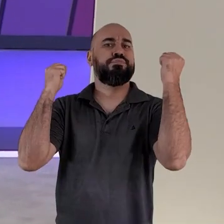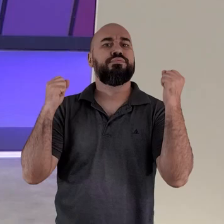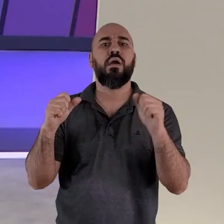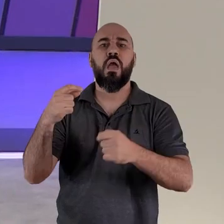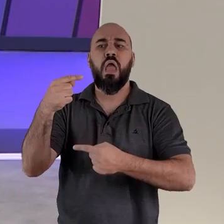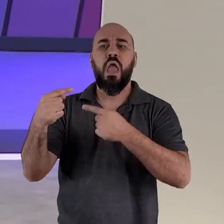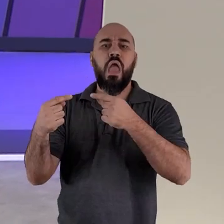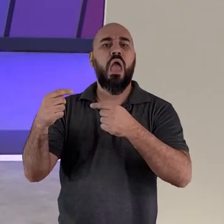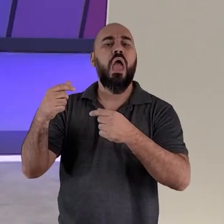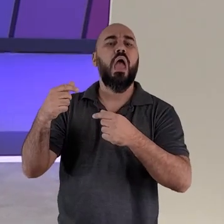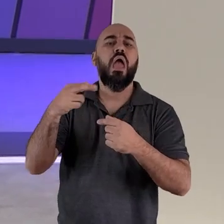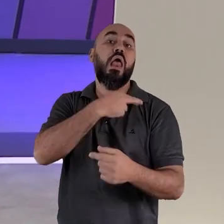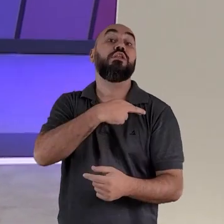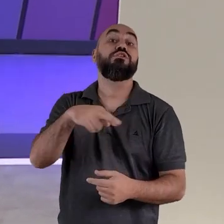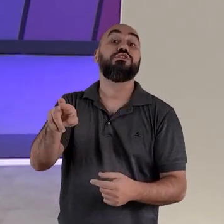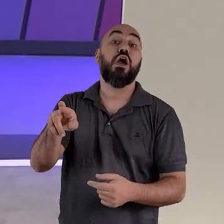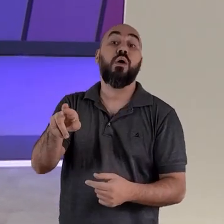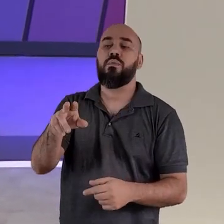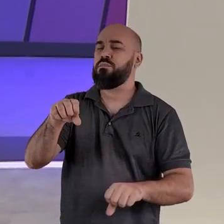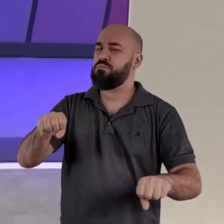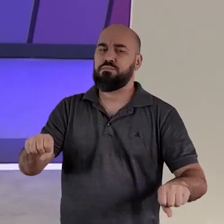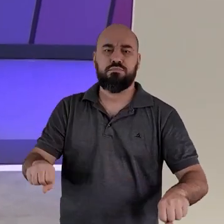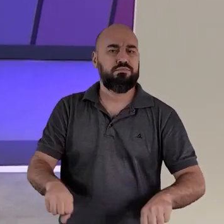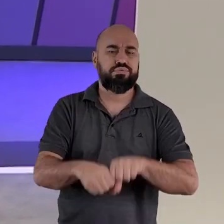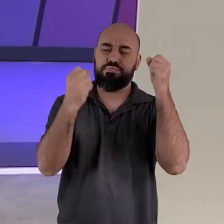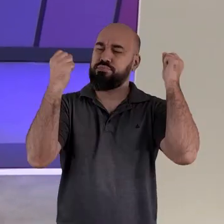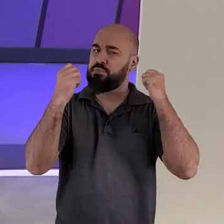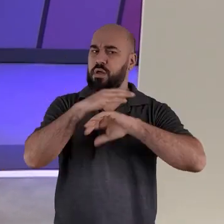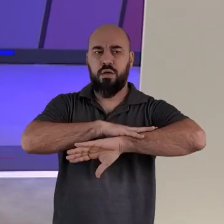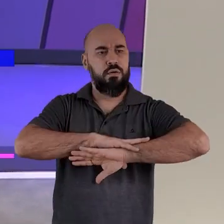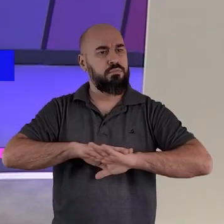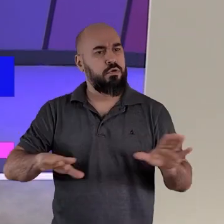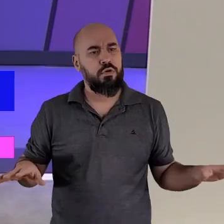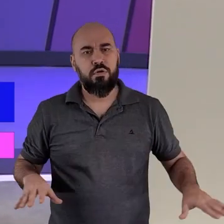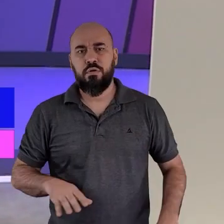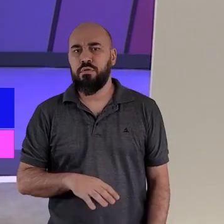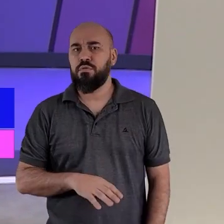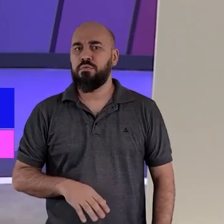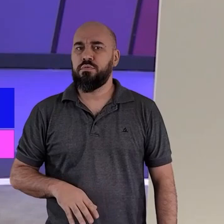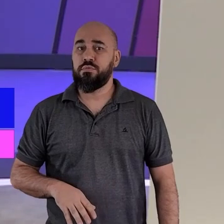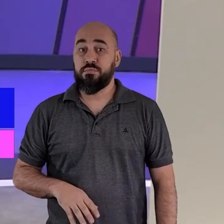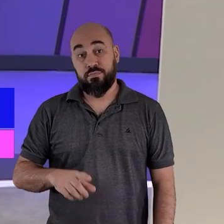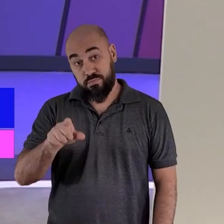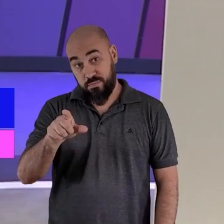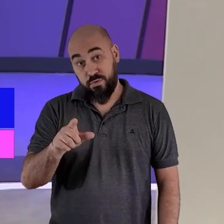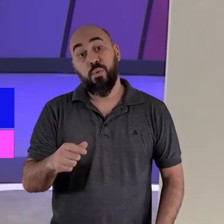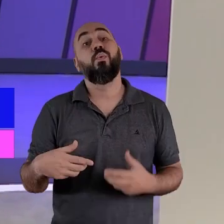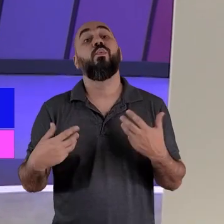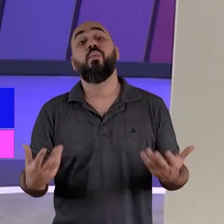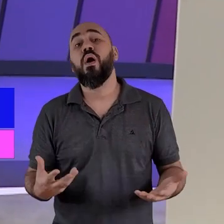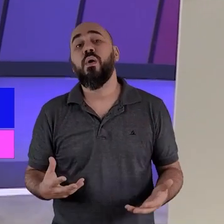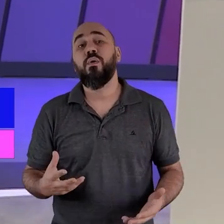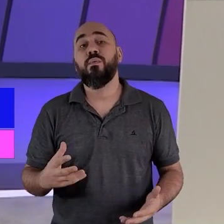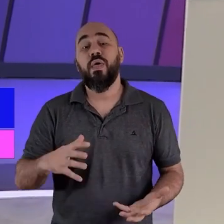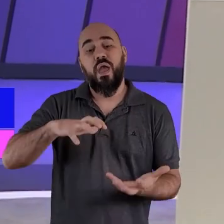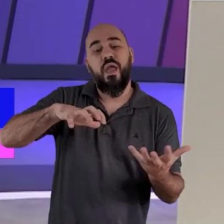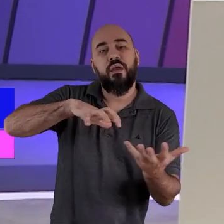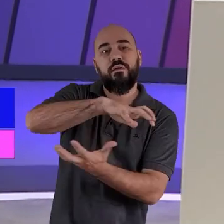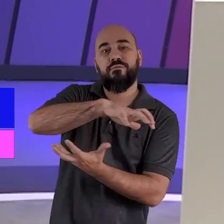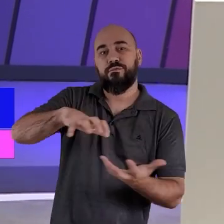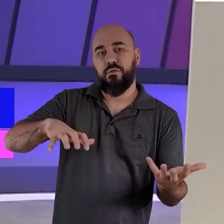meio, exatamente, especificamente, esta Revolução Francesa aniquilou a